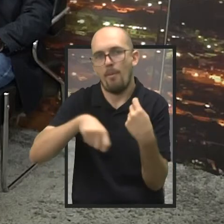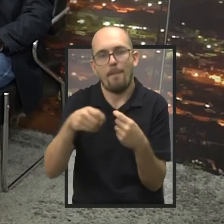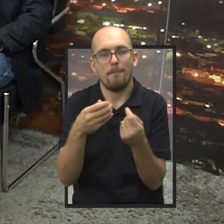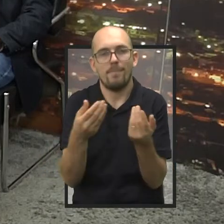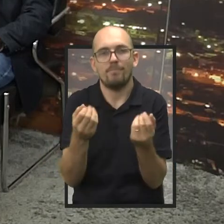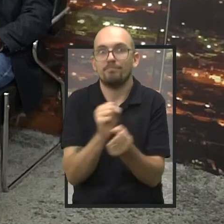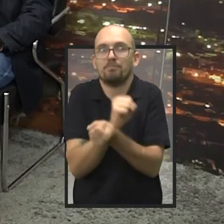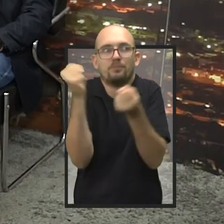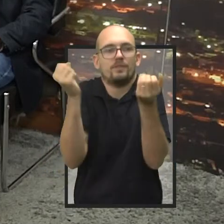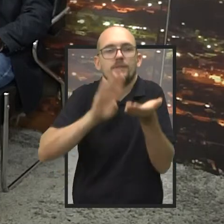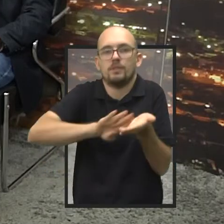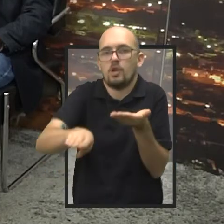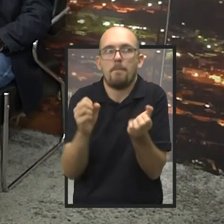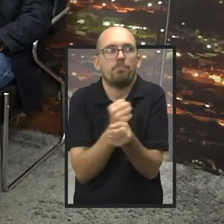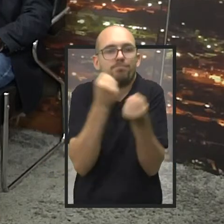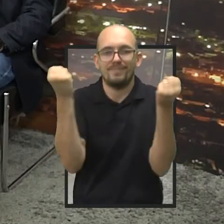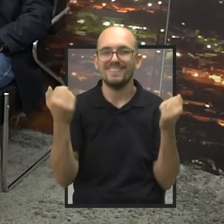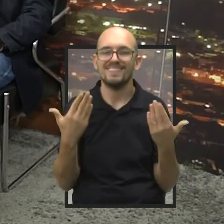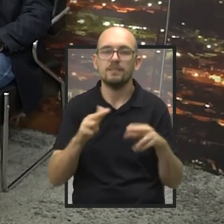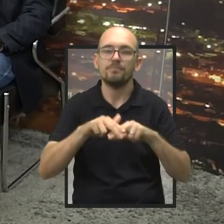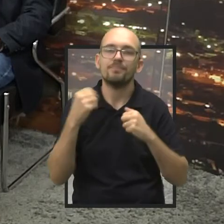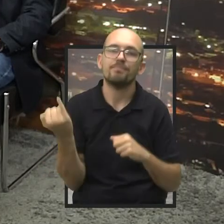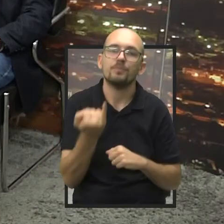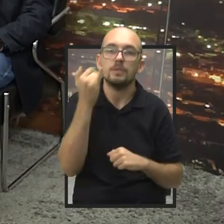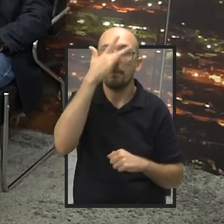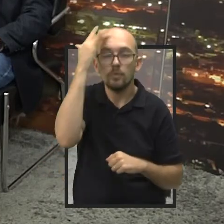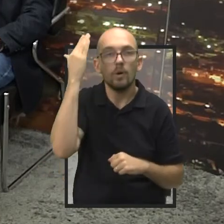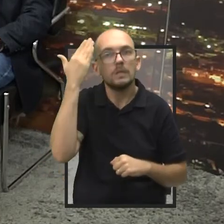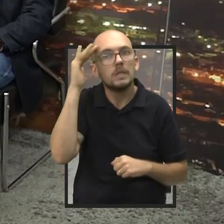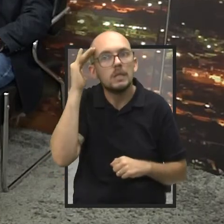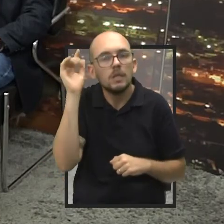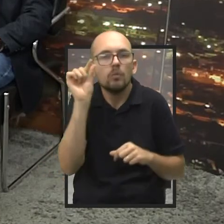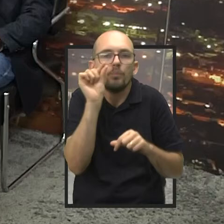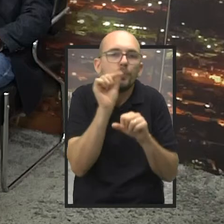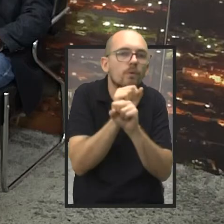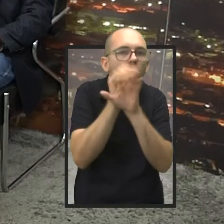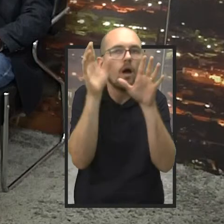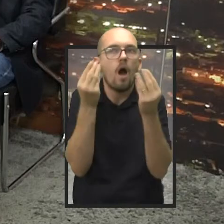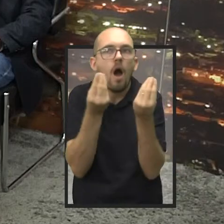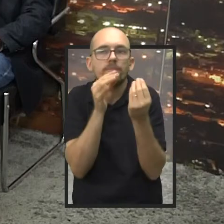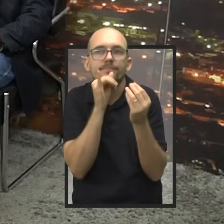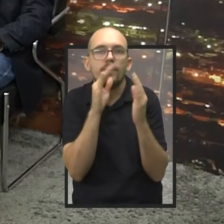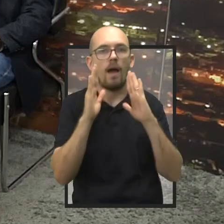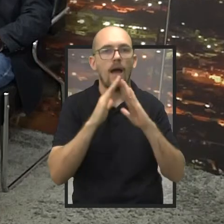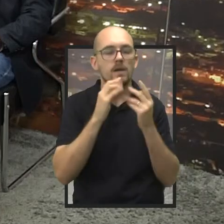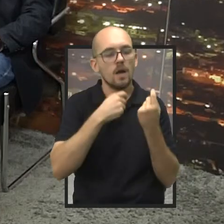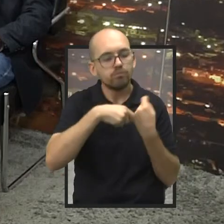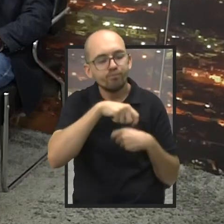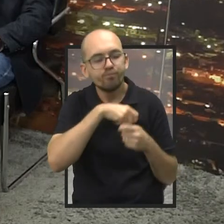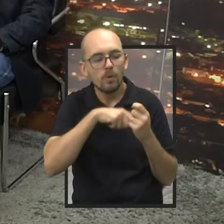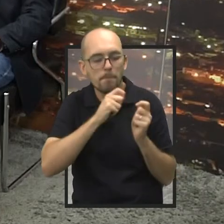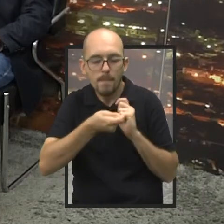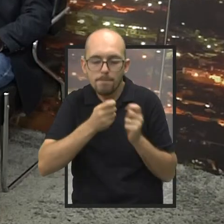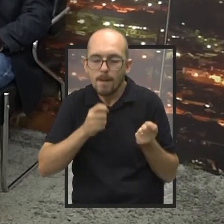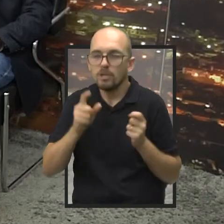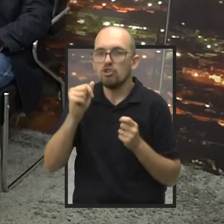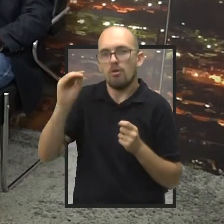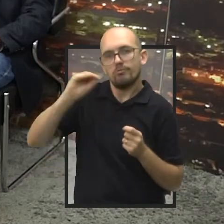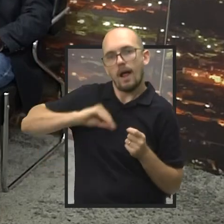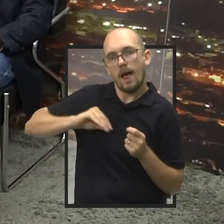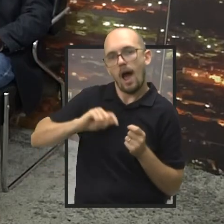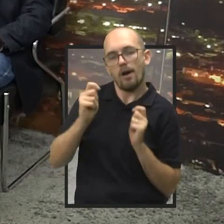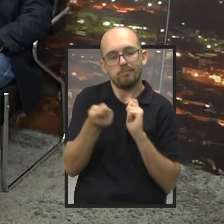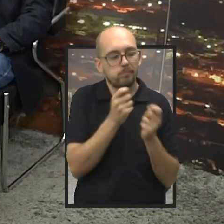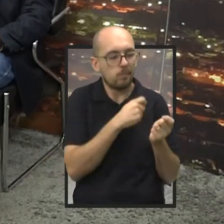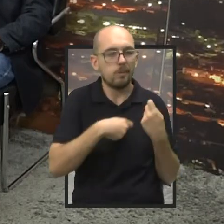e também é importante aí as pessoas terem essa noção, né, para gerenciar seus orçamentos, a economia doméstica também, exatamente, né?